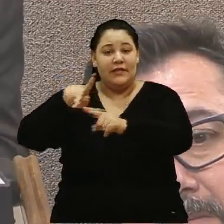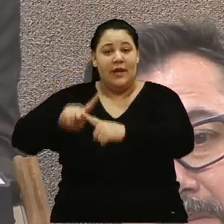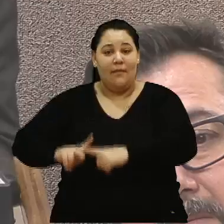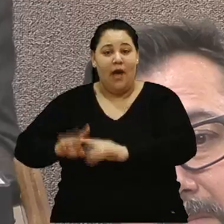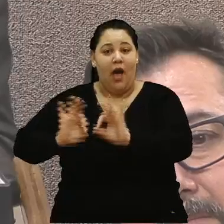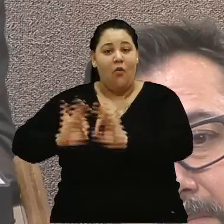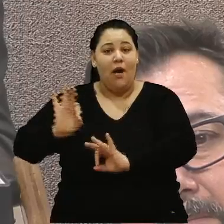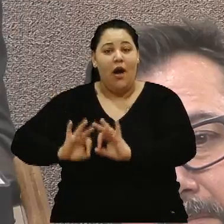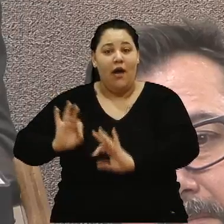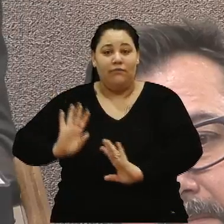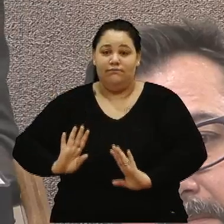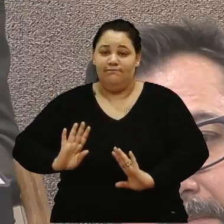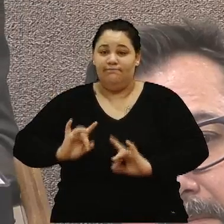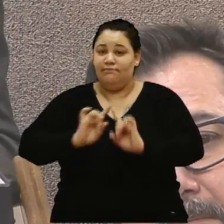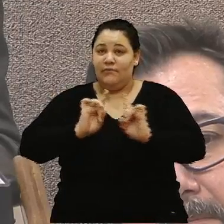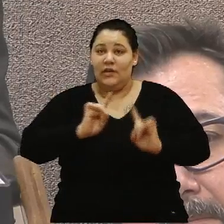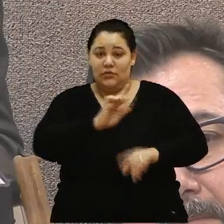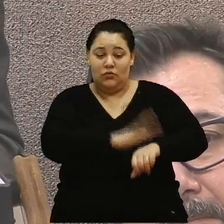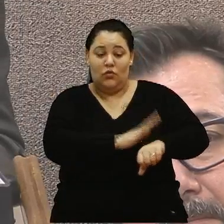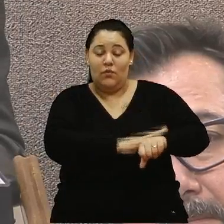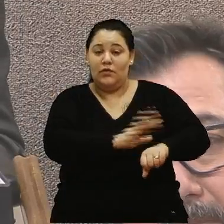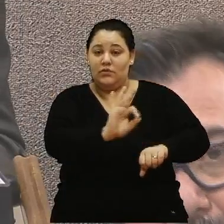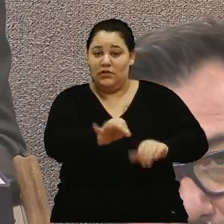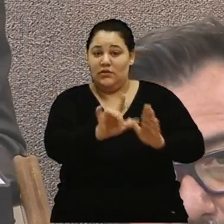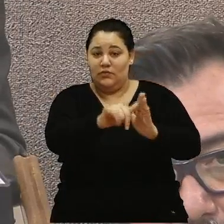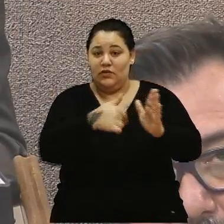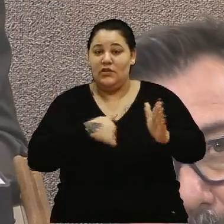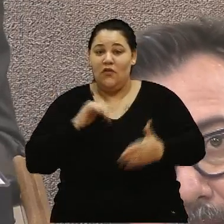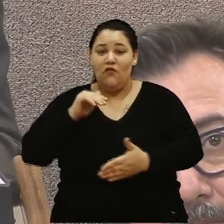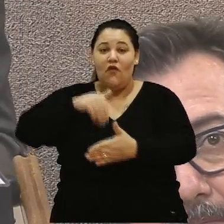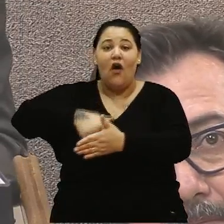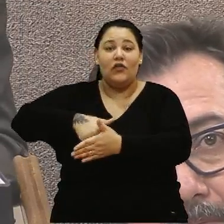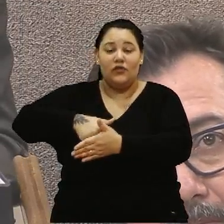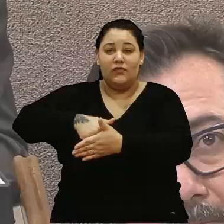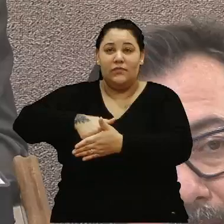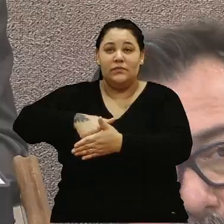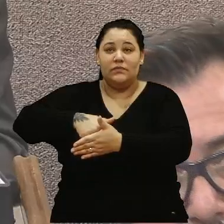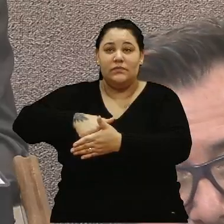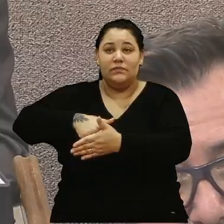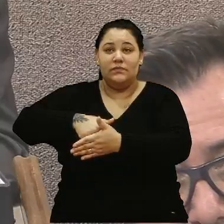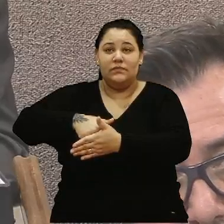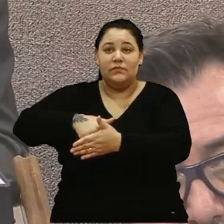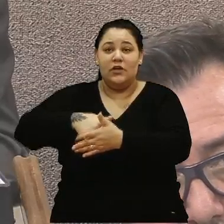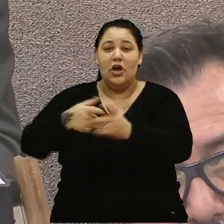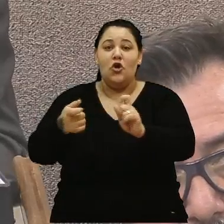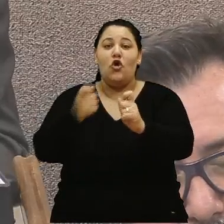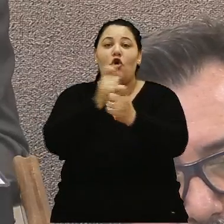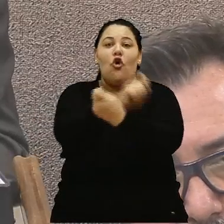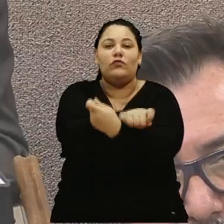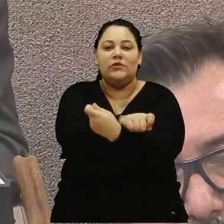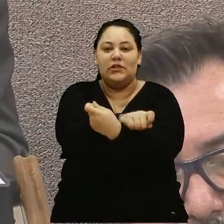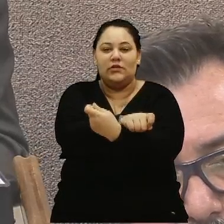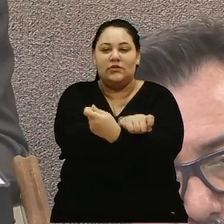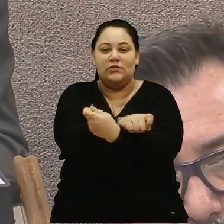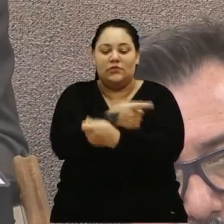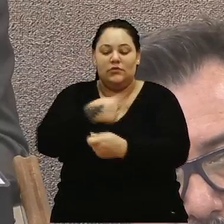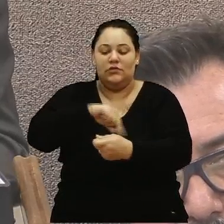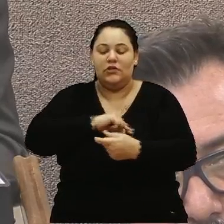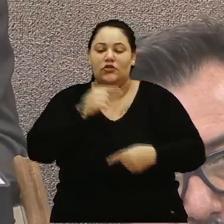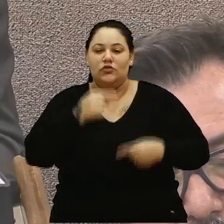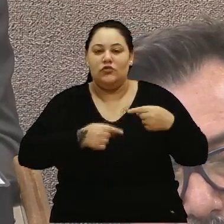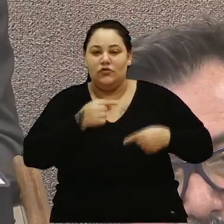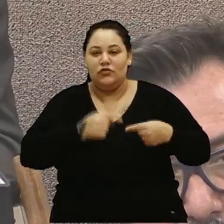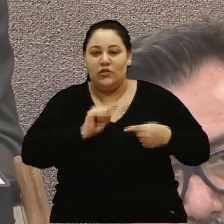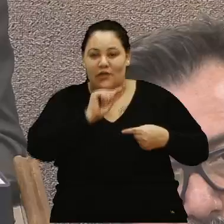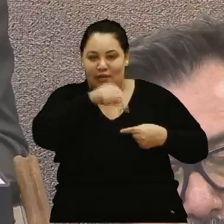enfim, senhor presidente, no momento oportuno, eu votarei contrário ao que nós estamos discutindo aqui, mas